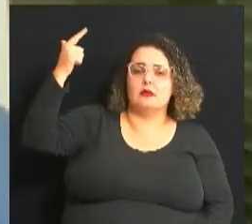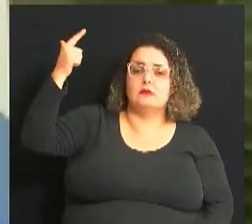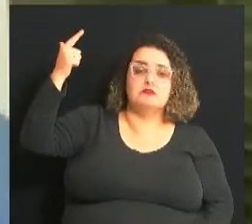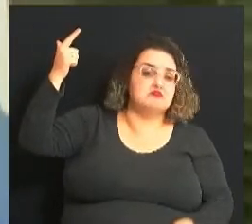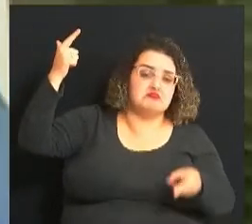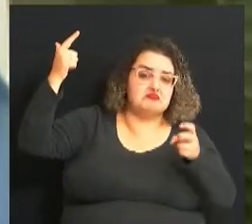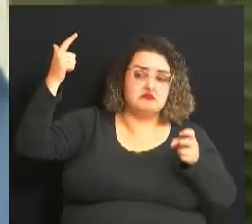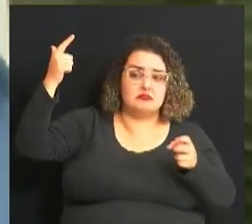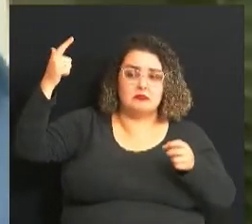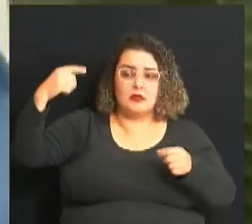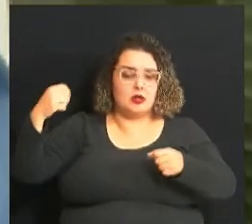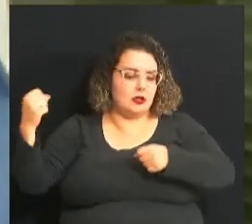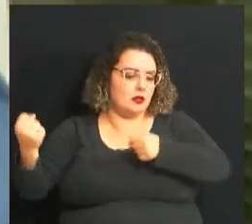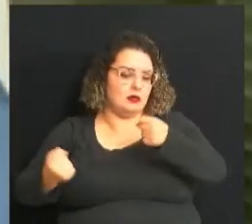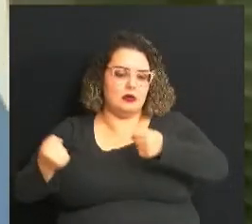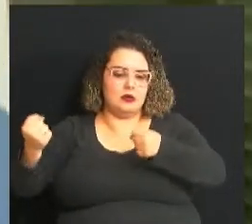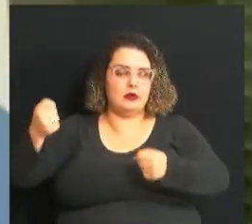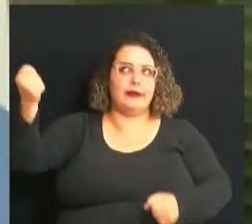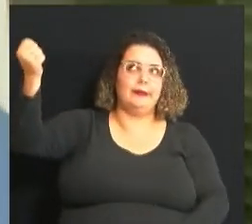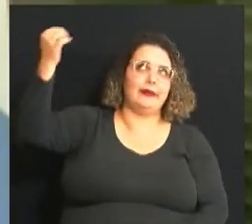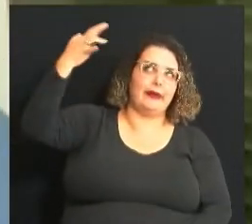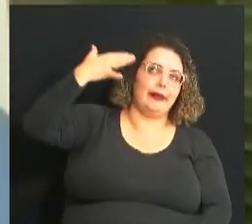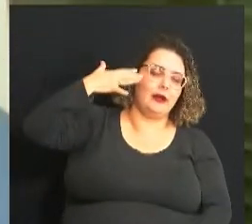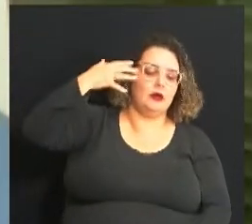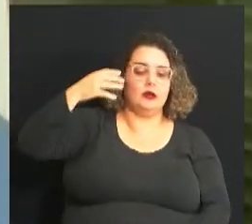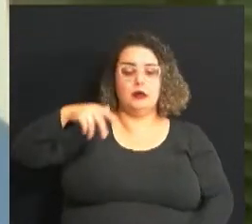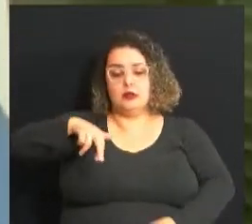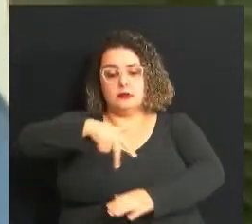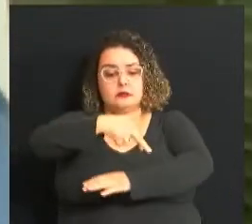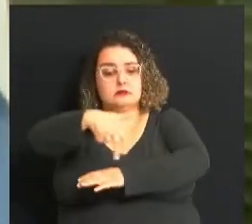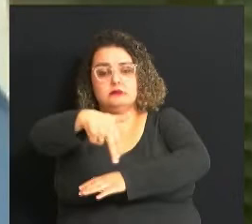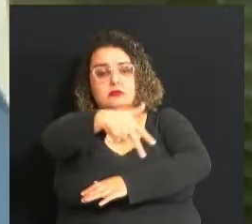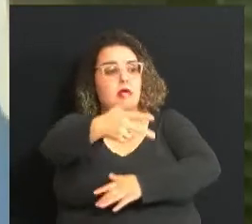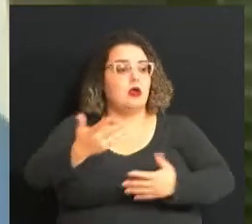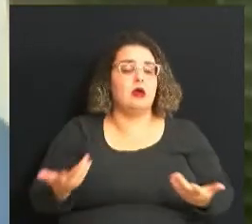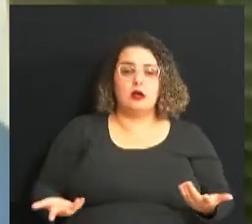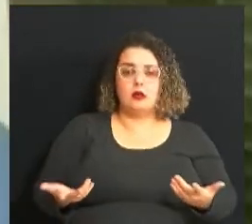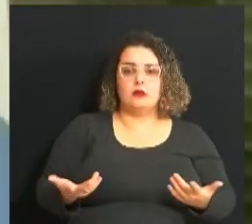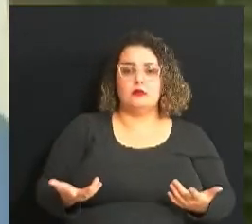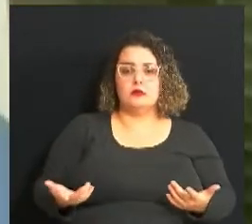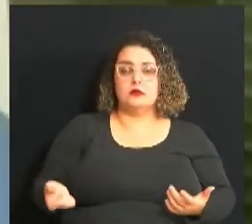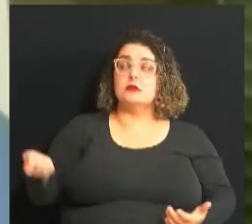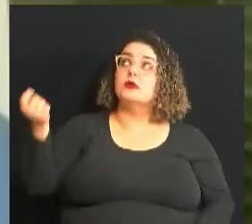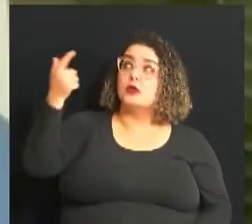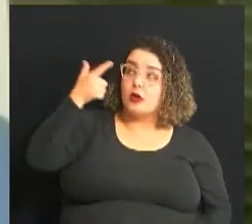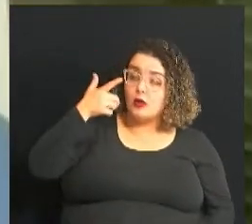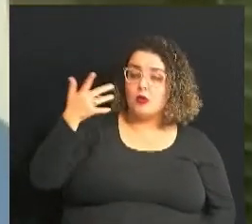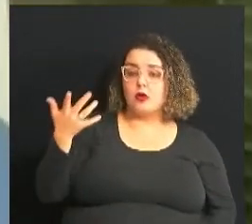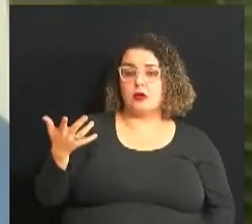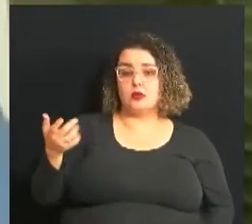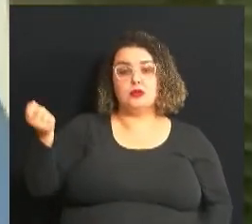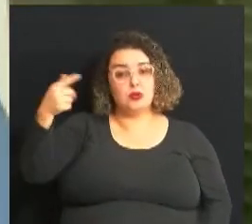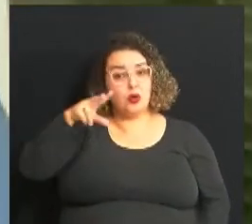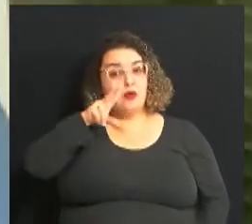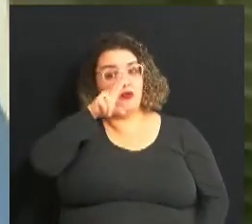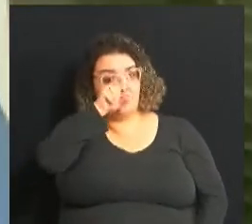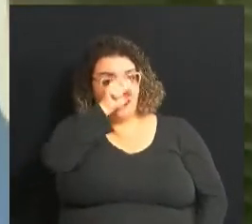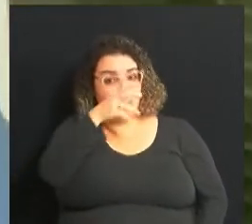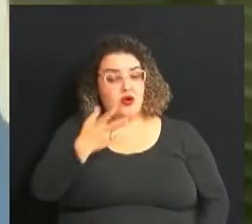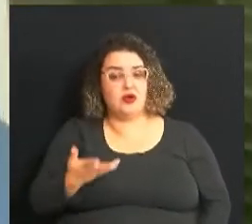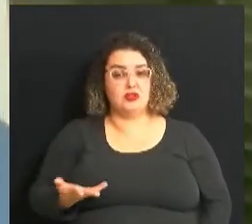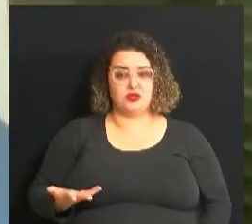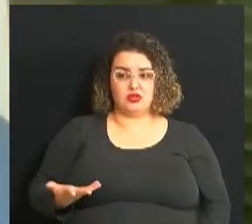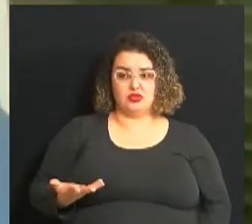pegar seu carro, você está na rua, você sai para ir nesse lugar, você está se expondo ao sol, às vezes sol forte, né? Nós temos